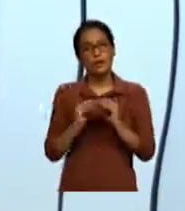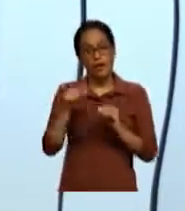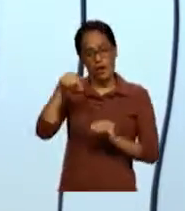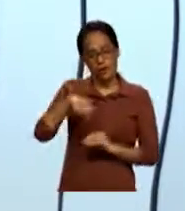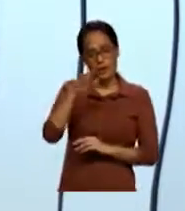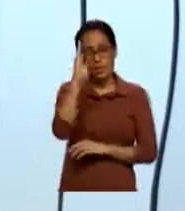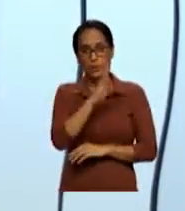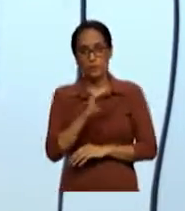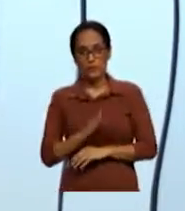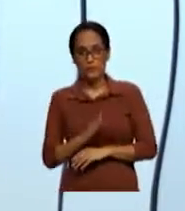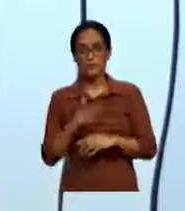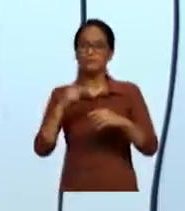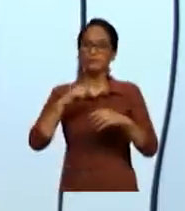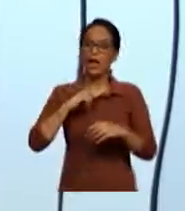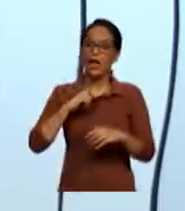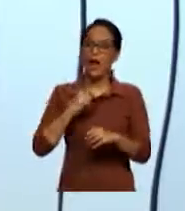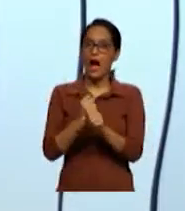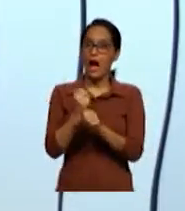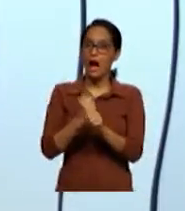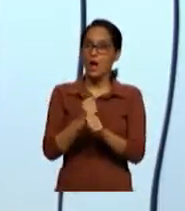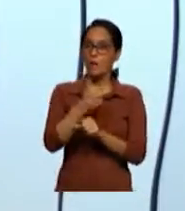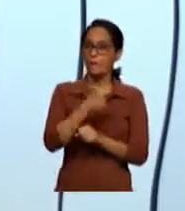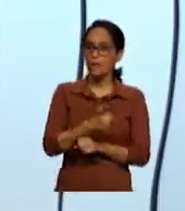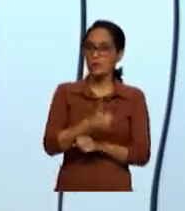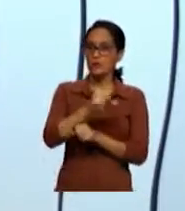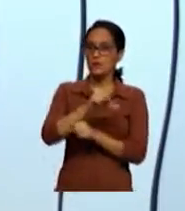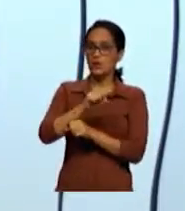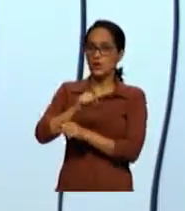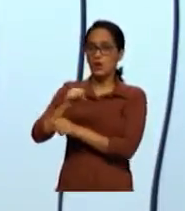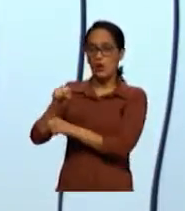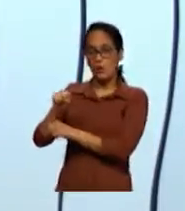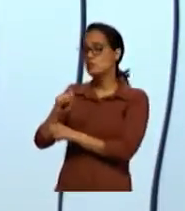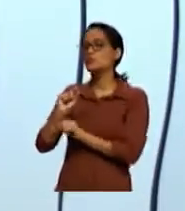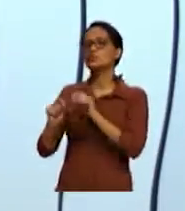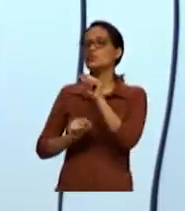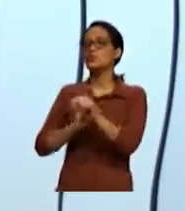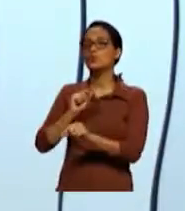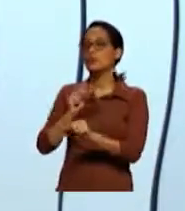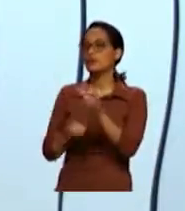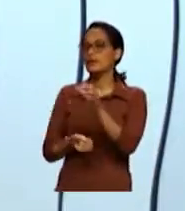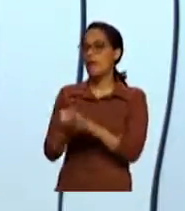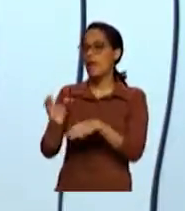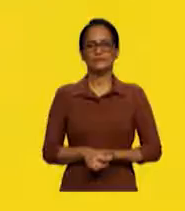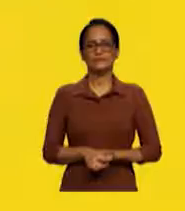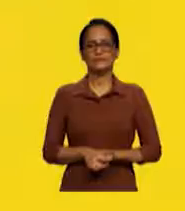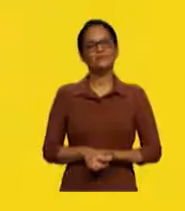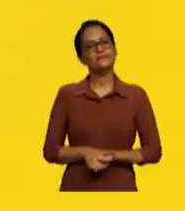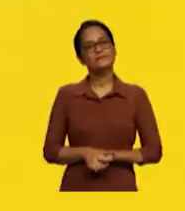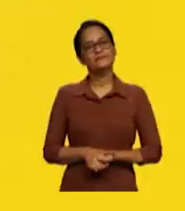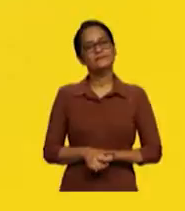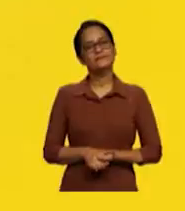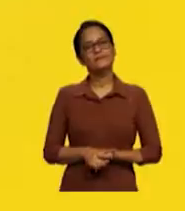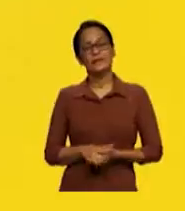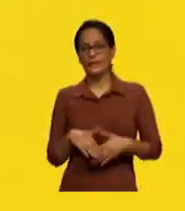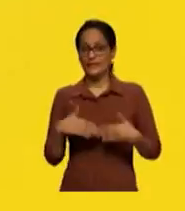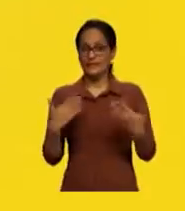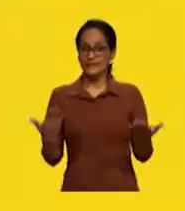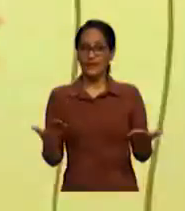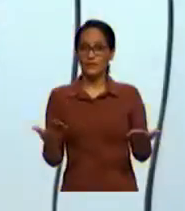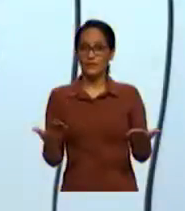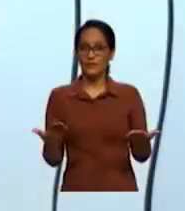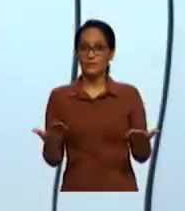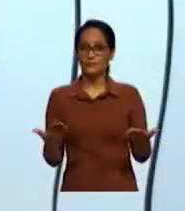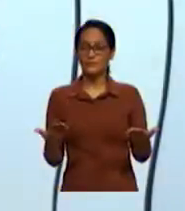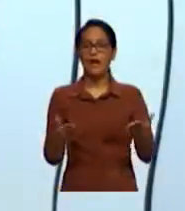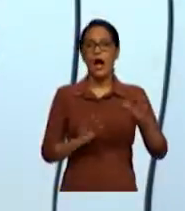Brasil, onde em 1988 a gente tem o quê? A Constituição Federal nossa, diante disso,